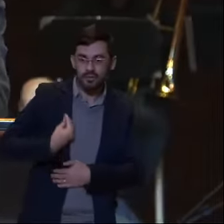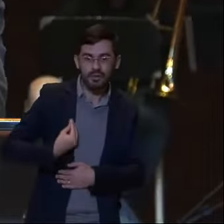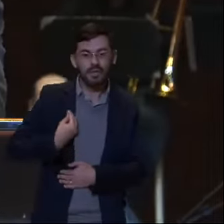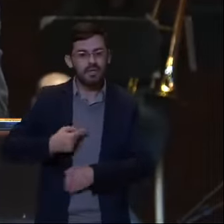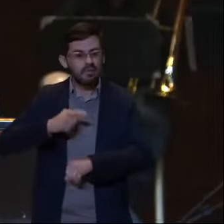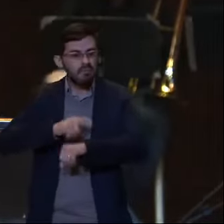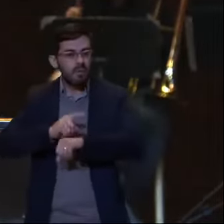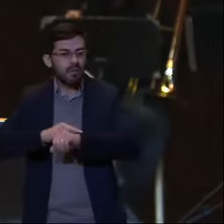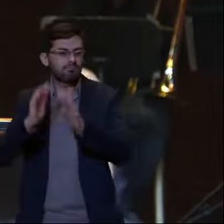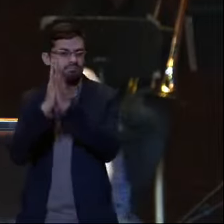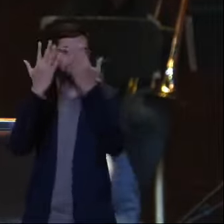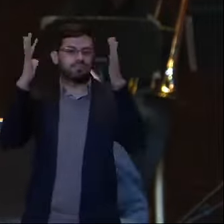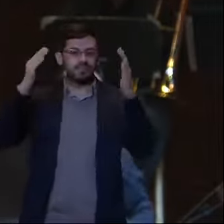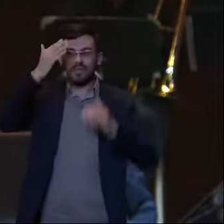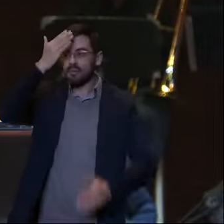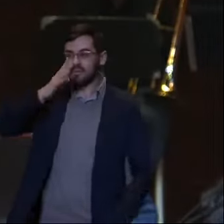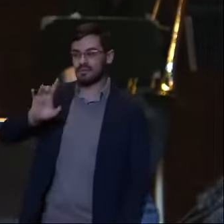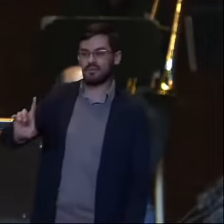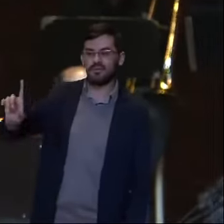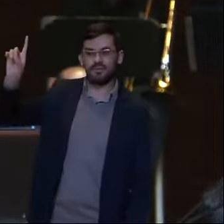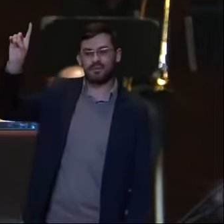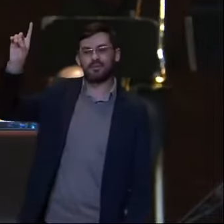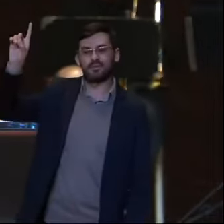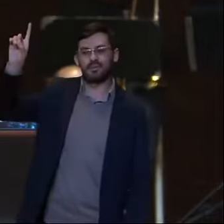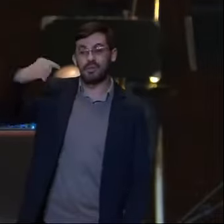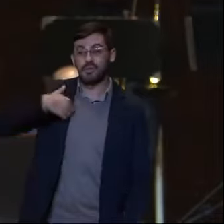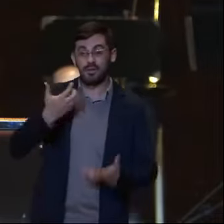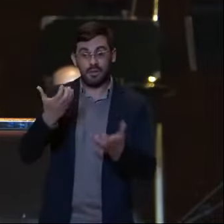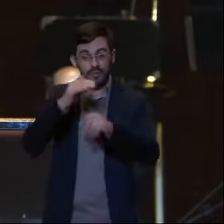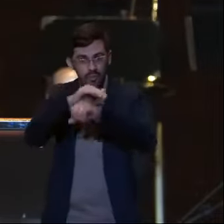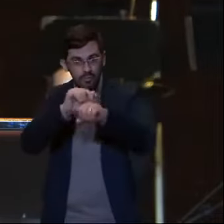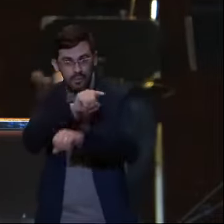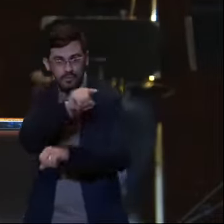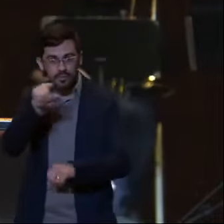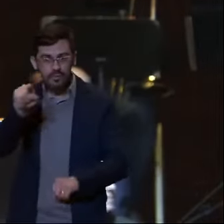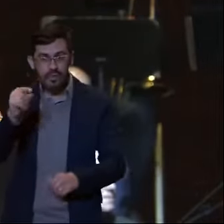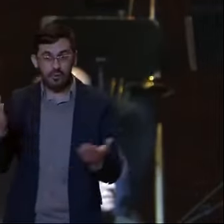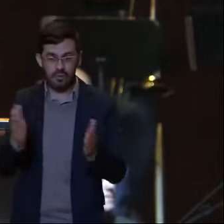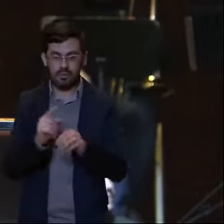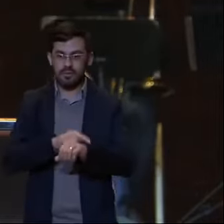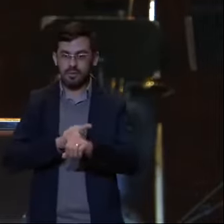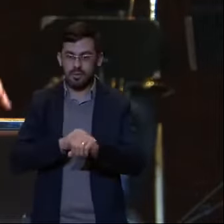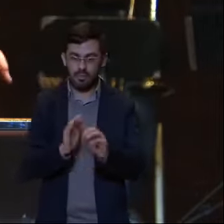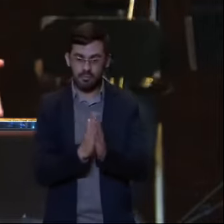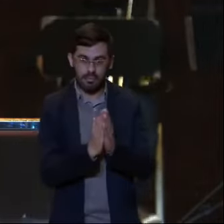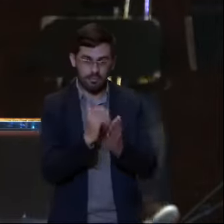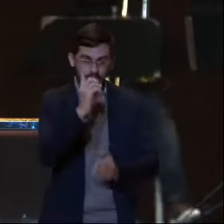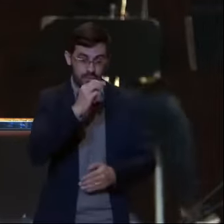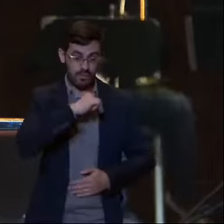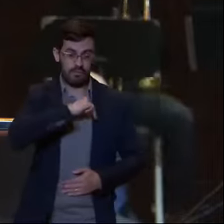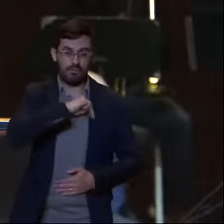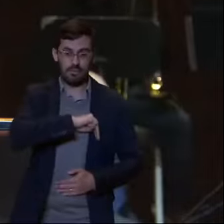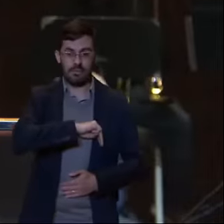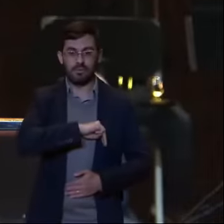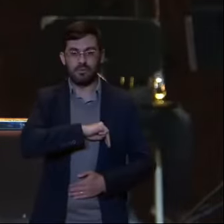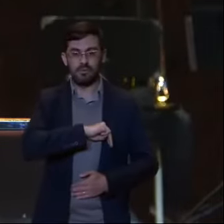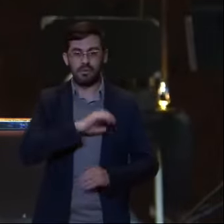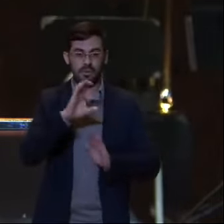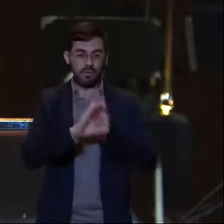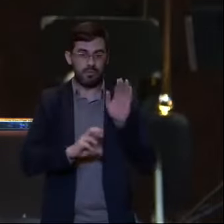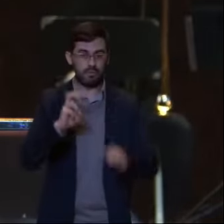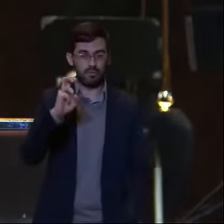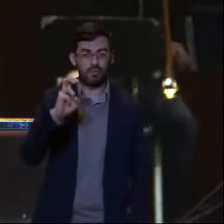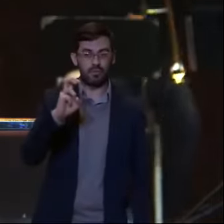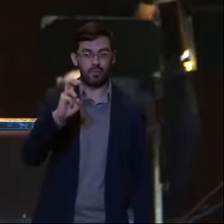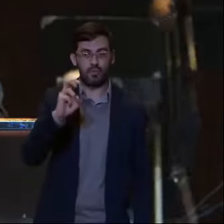Momento de celebração na presença de Deus. E eu quero te convidar a você abrir a palavra de Deus em Mateus